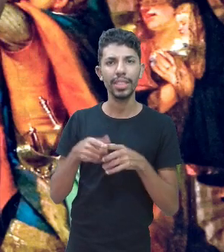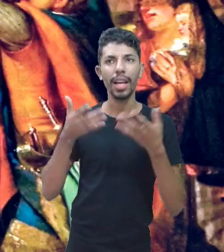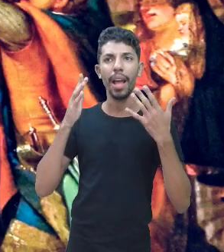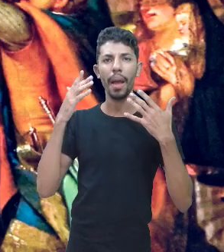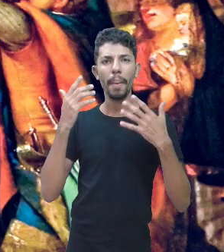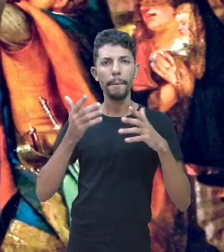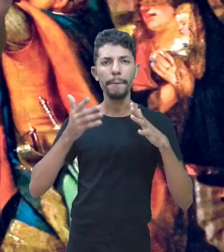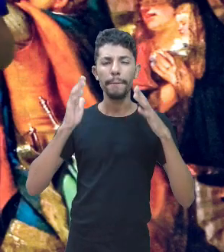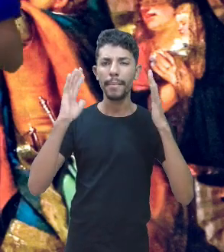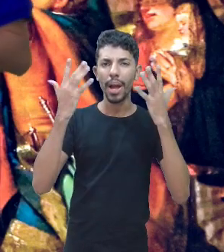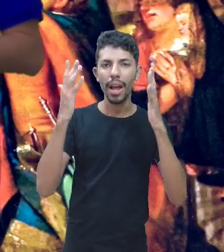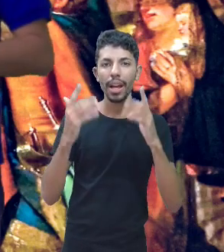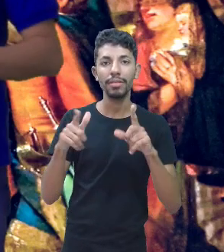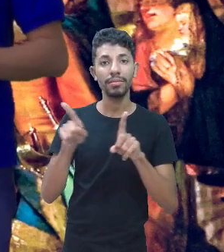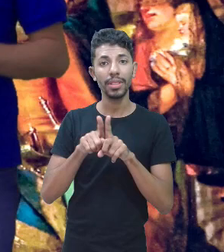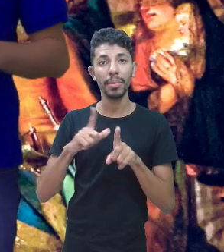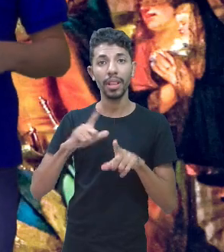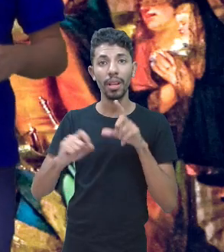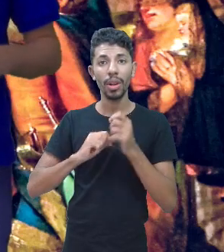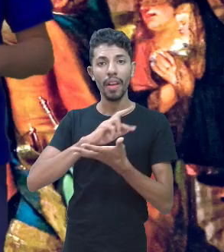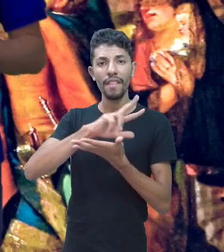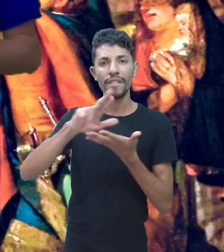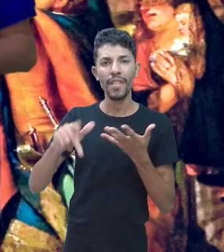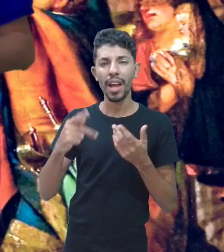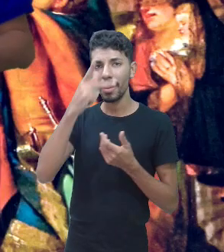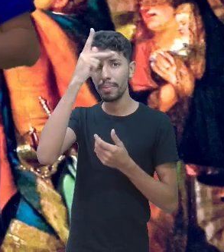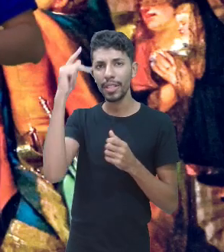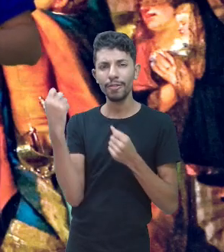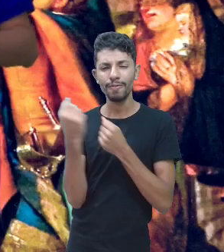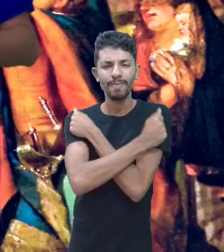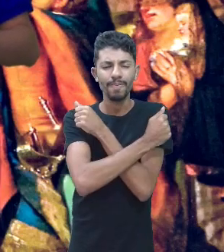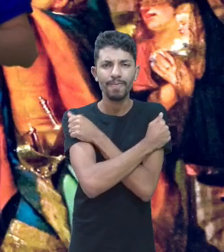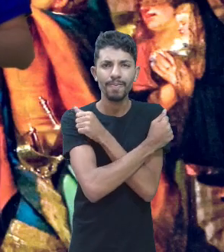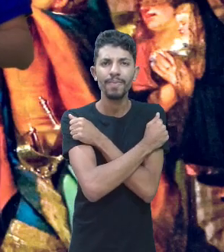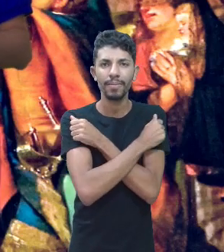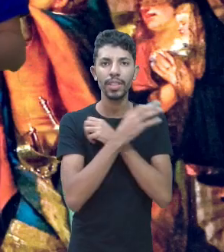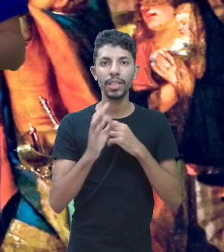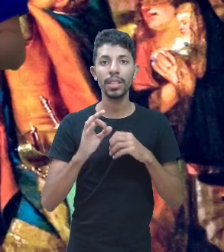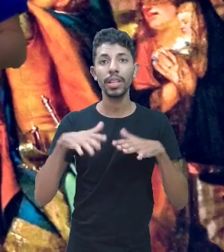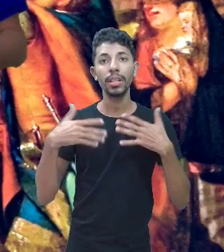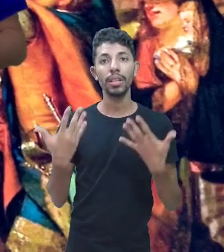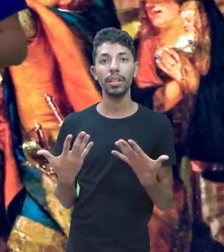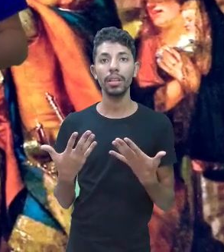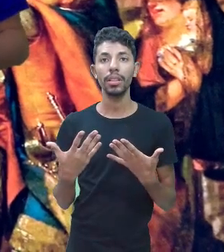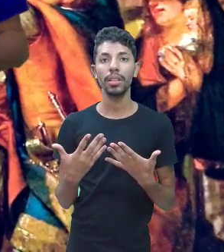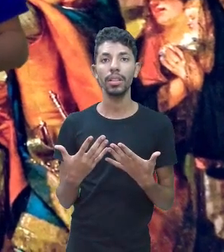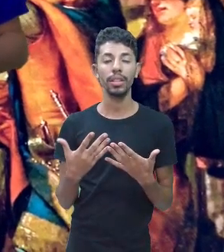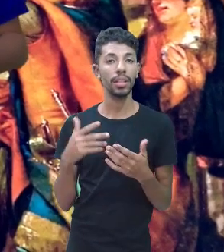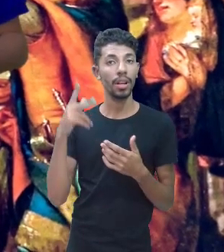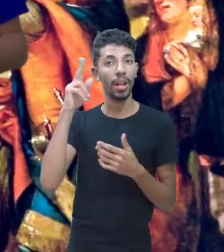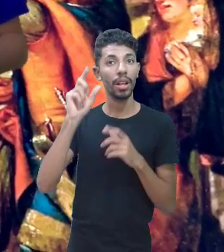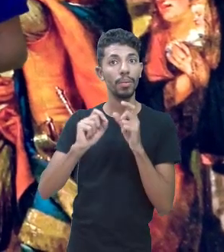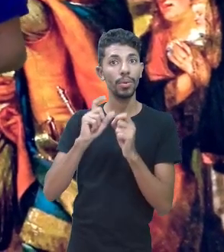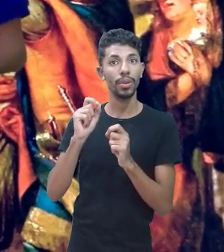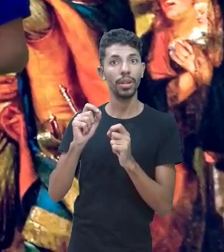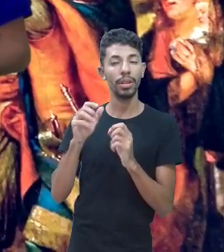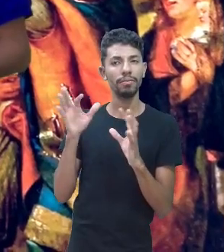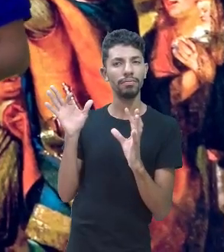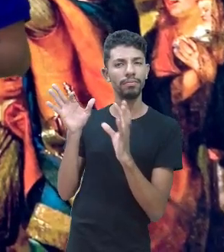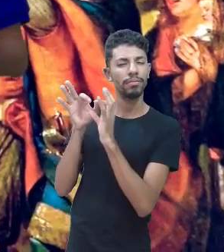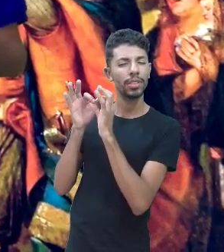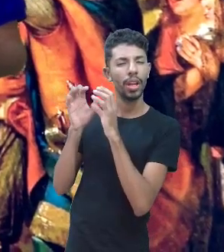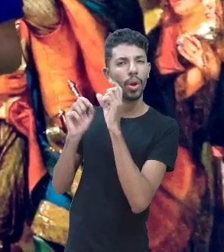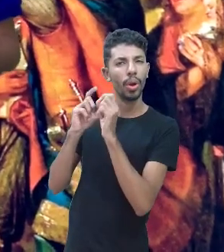celebração. Nós temos vários sujeitos que estão aqui se abraçando e tal, e eles lembram muito mais campesinos, ou